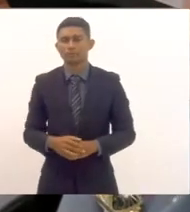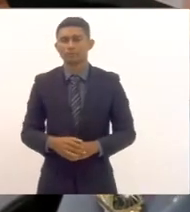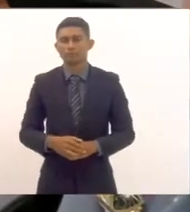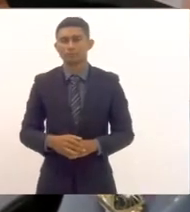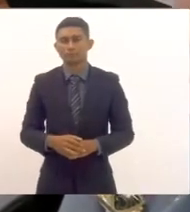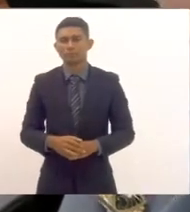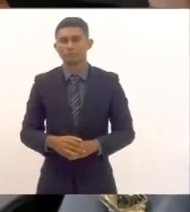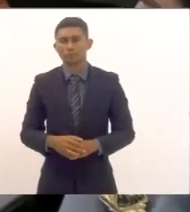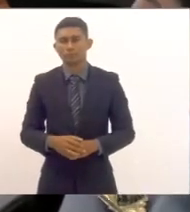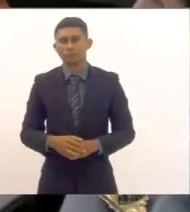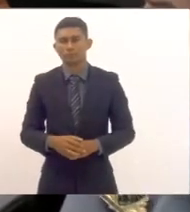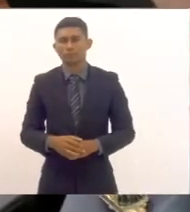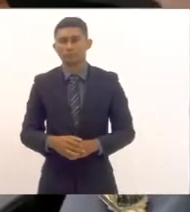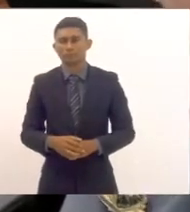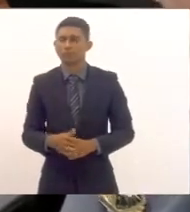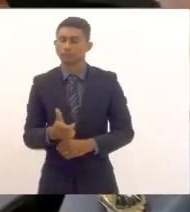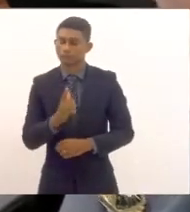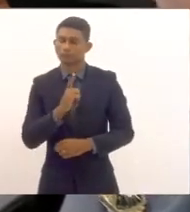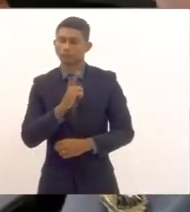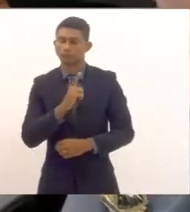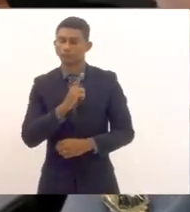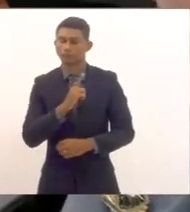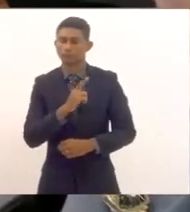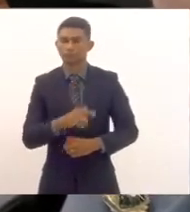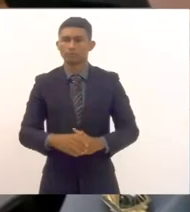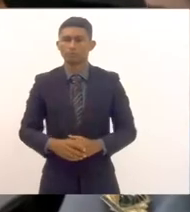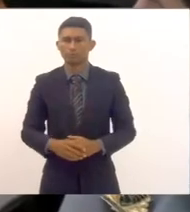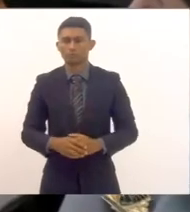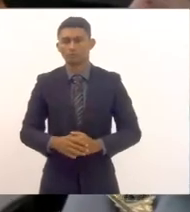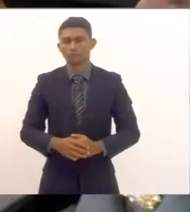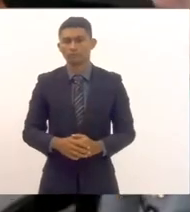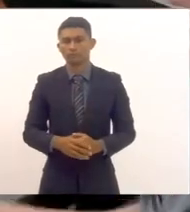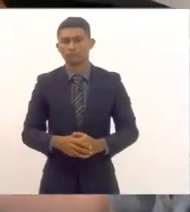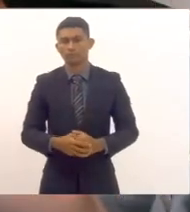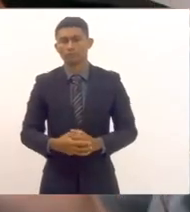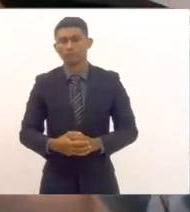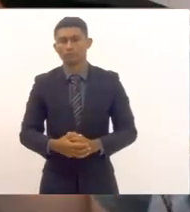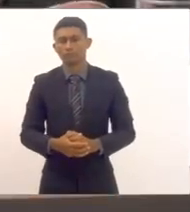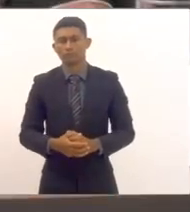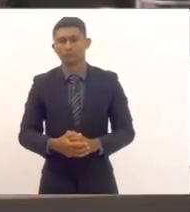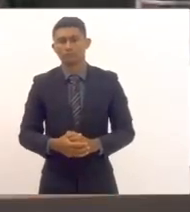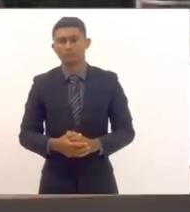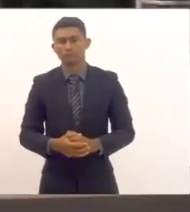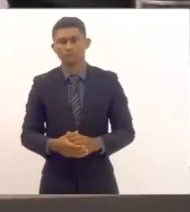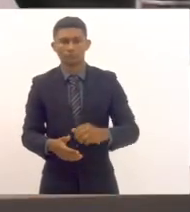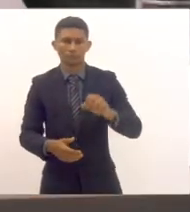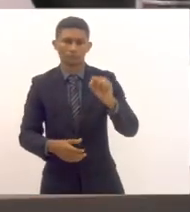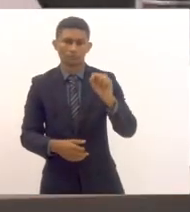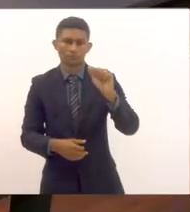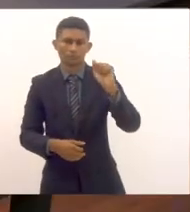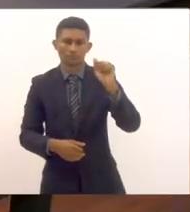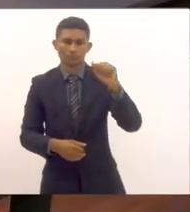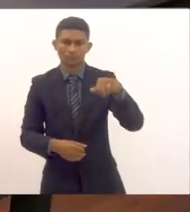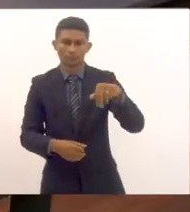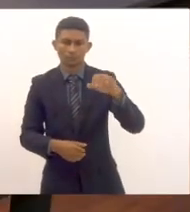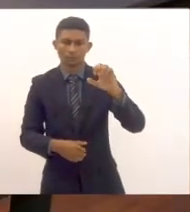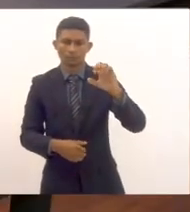falado e questão dessa abordagem de proximidade tá ok Oi Dr Serge